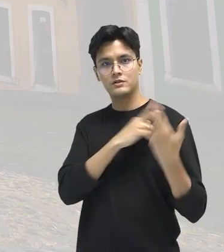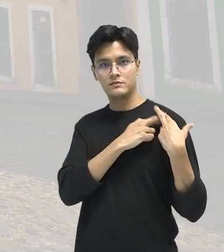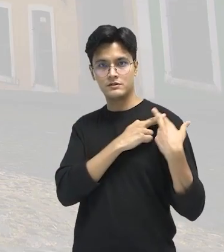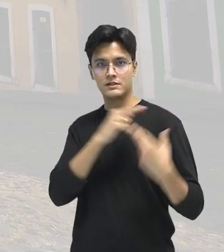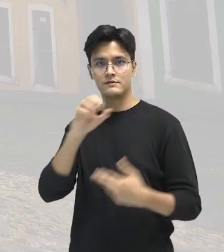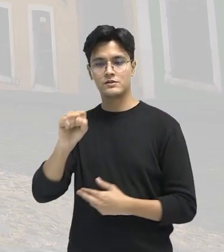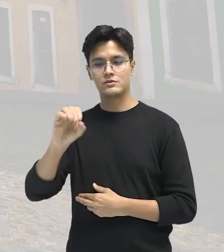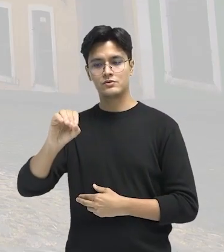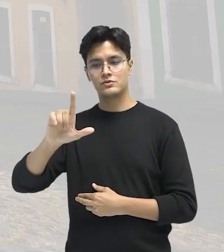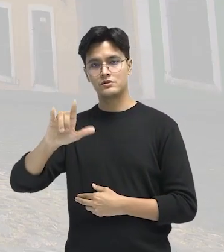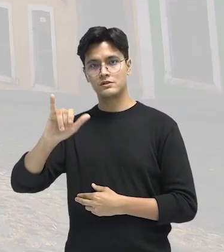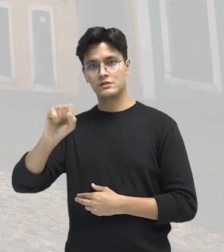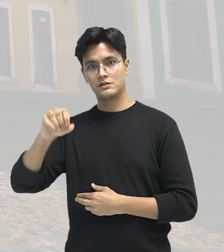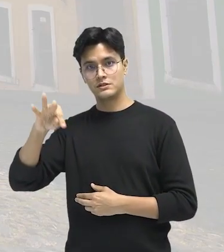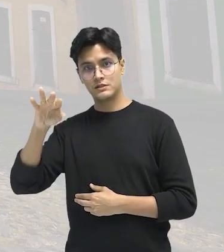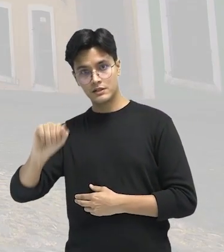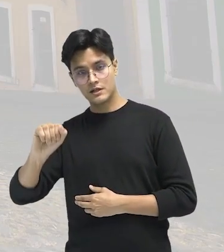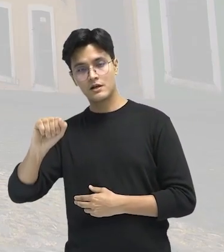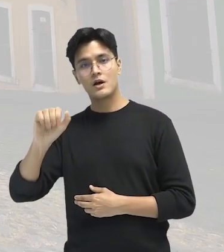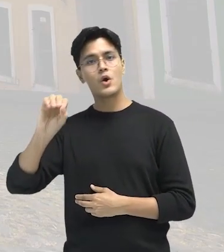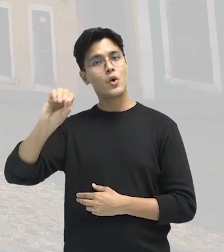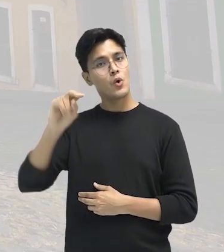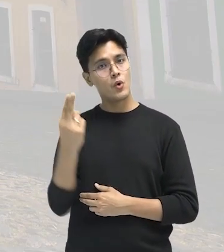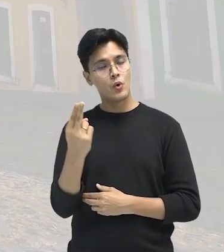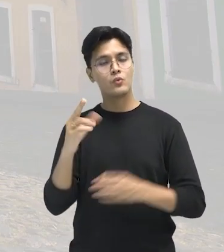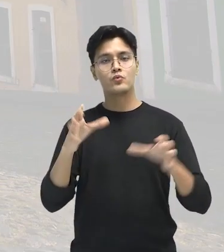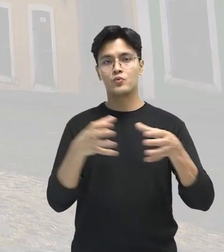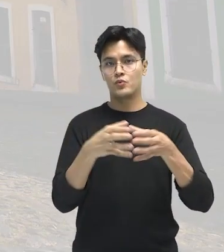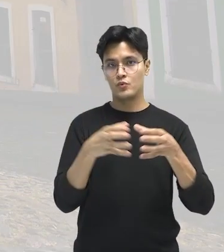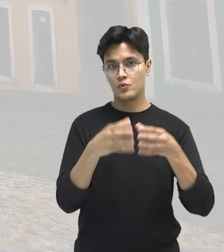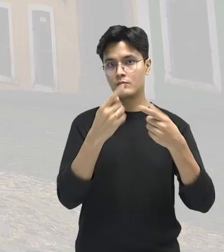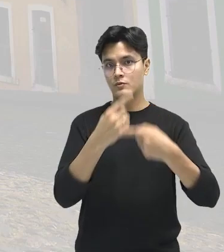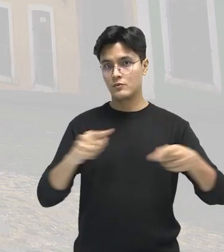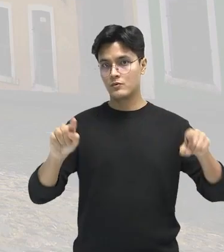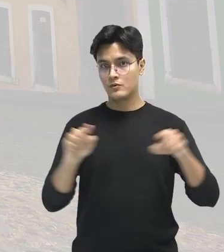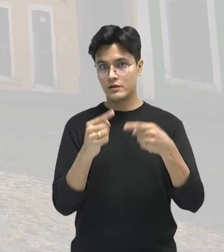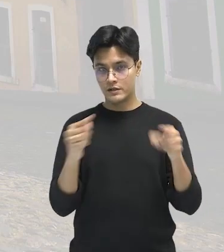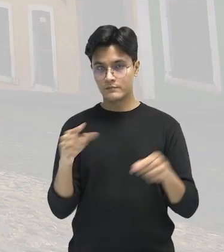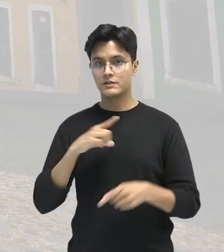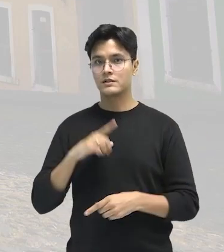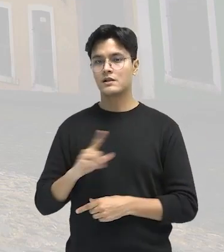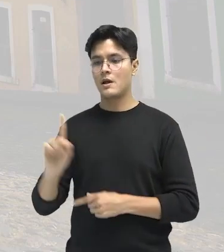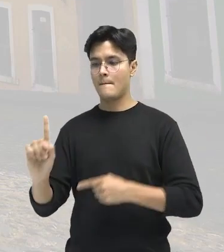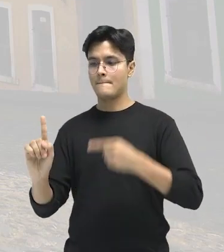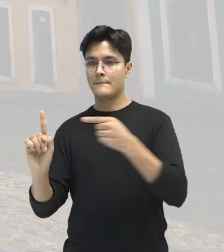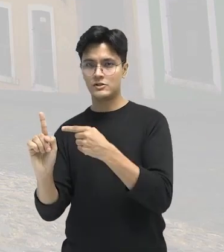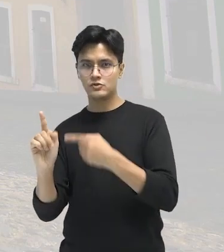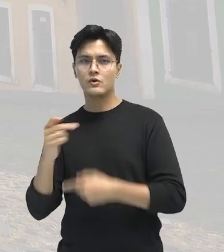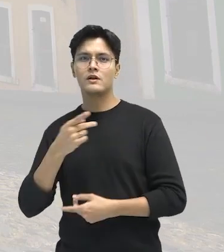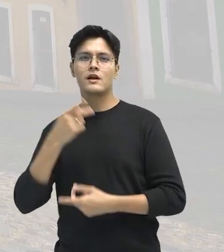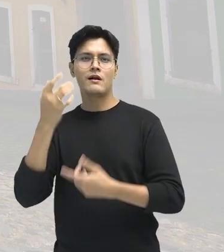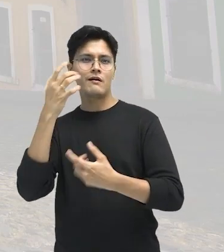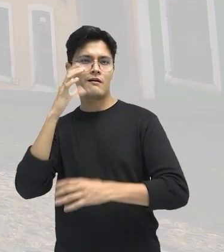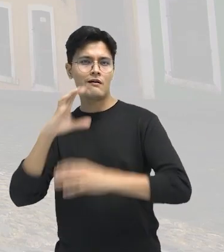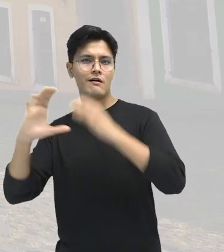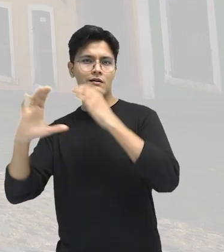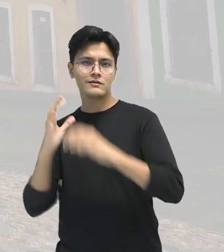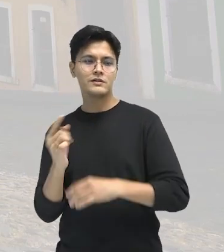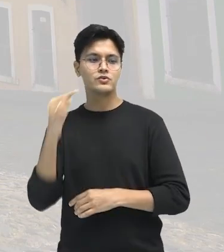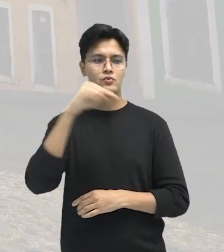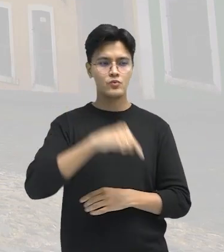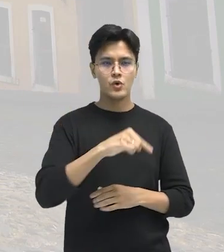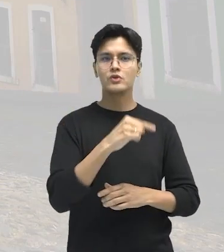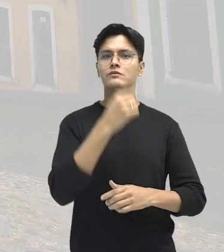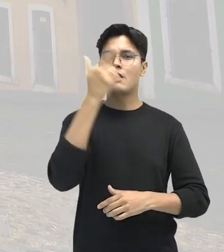de um coro, ou os 2 juntos. Alguém fala uma estrofe e os outros repetem ou respondem com uma